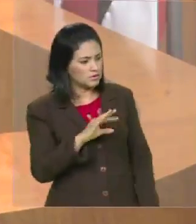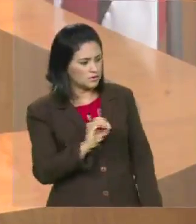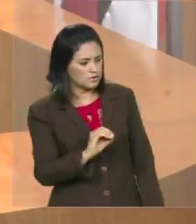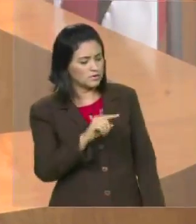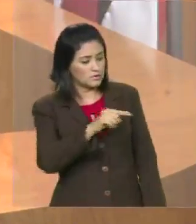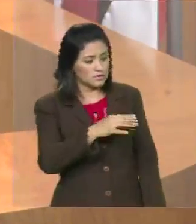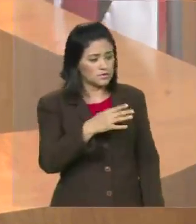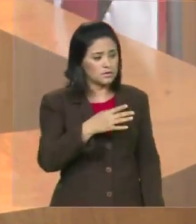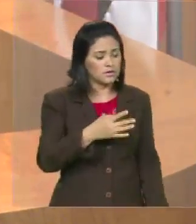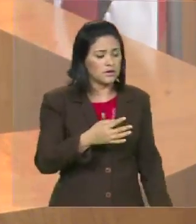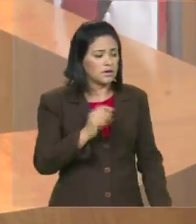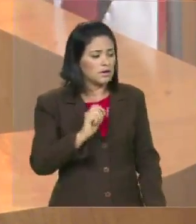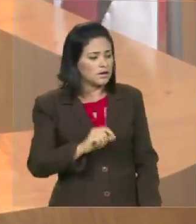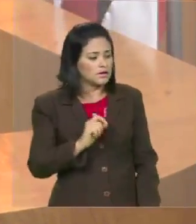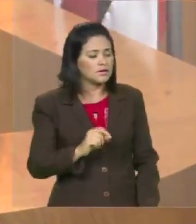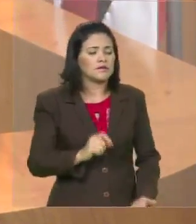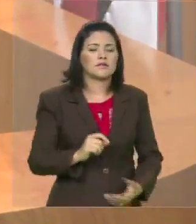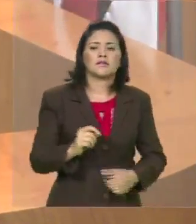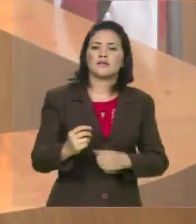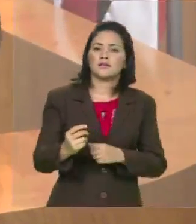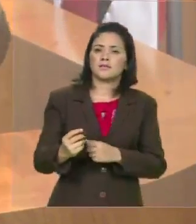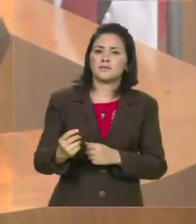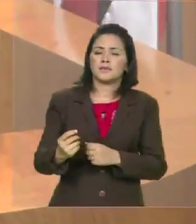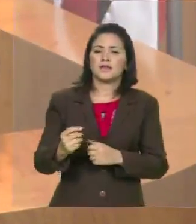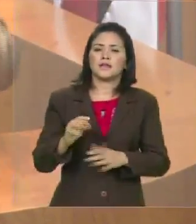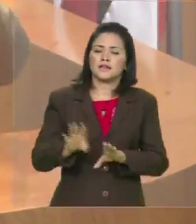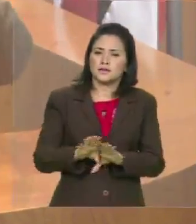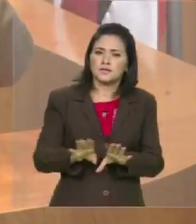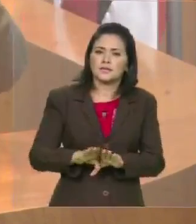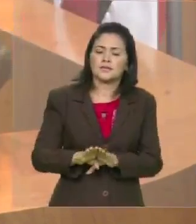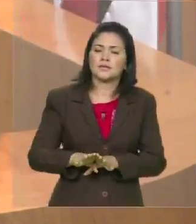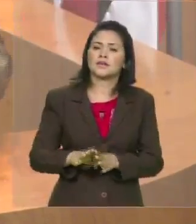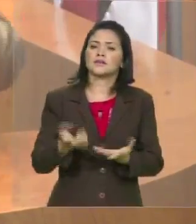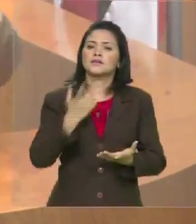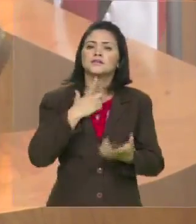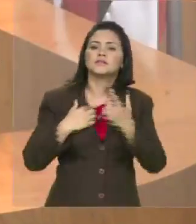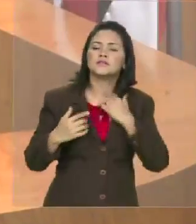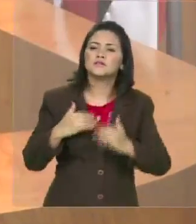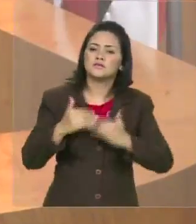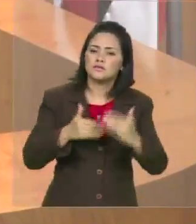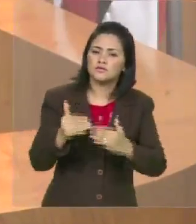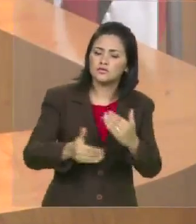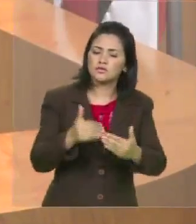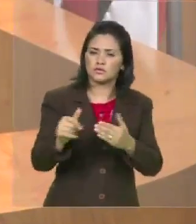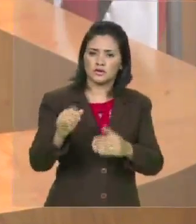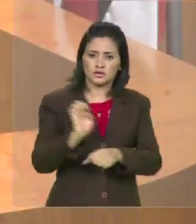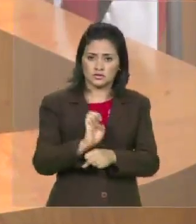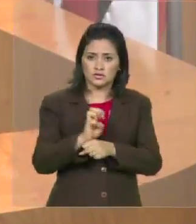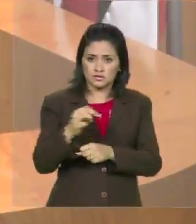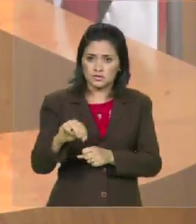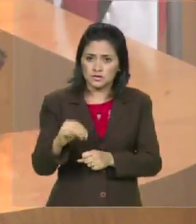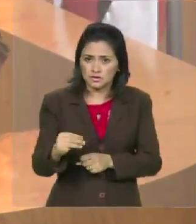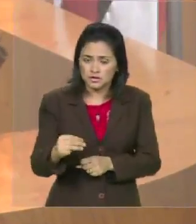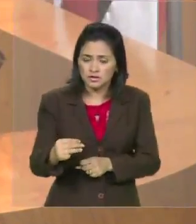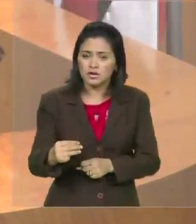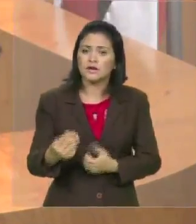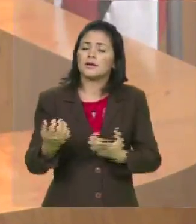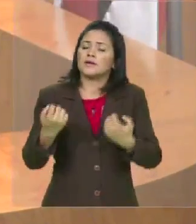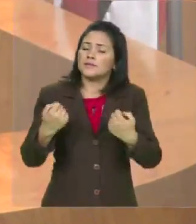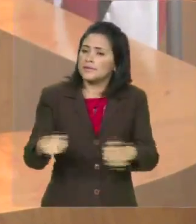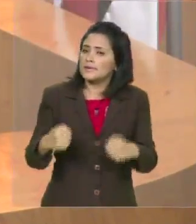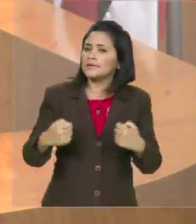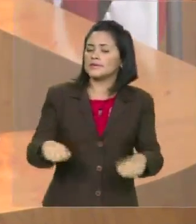conjuntura necessária de desenvolver esse Estado, é preciso que nós possamos atrair investimentos para o Estado do Maranhão. E não existe outra